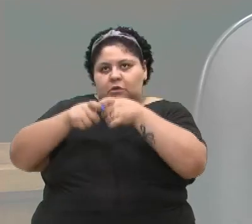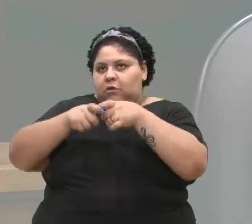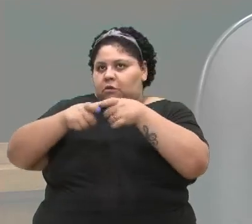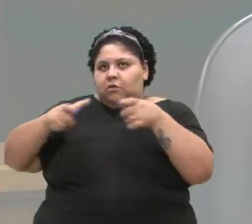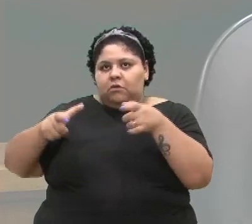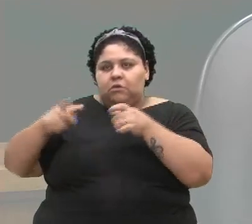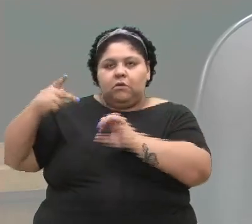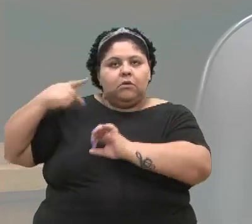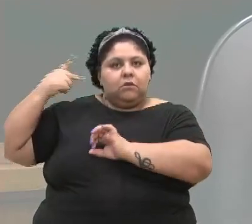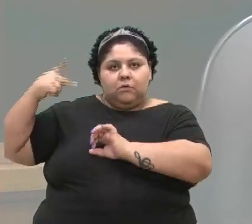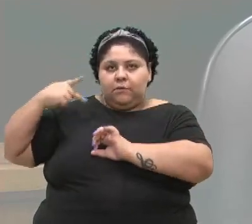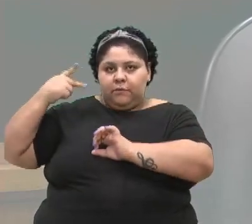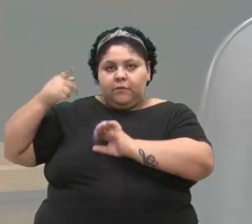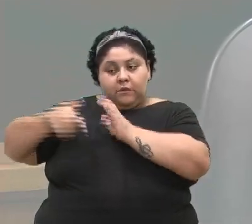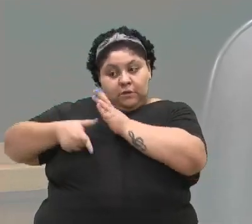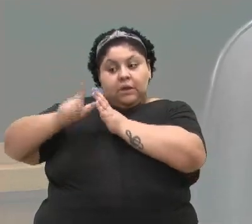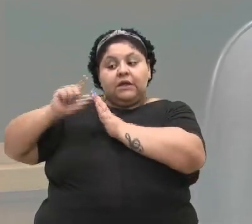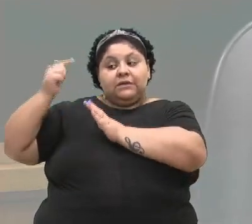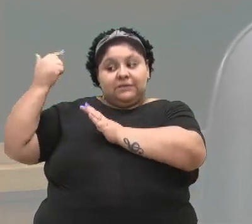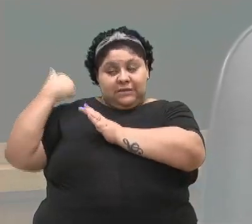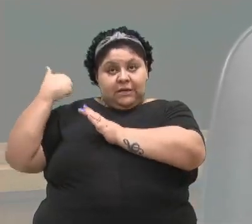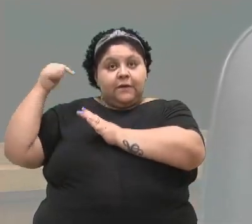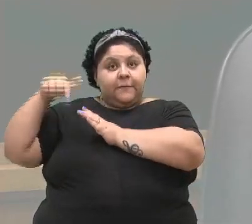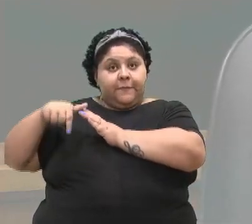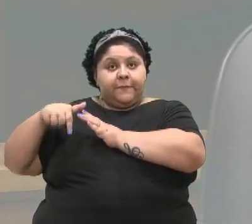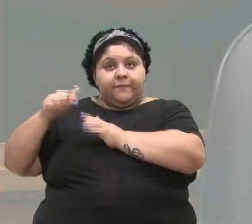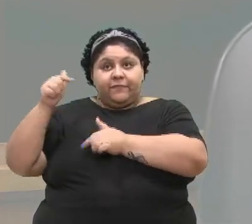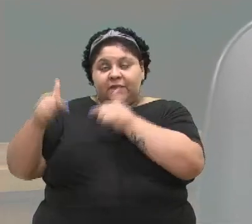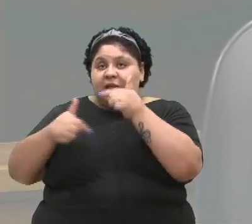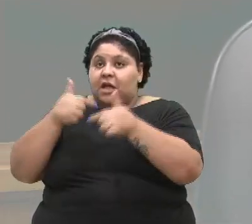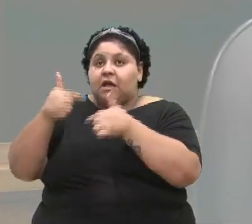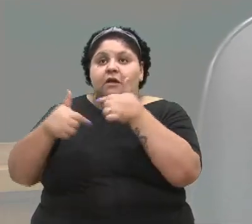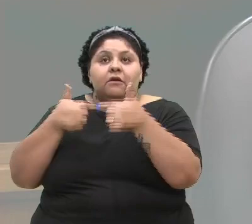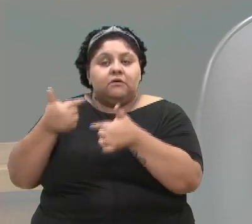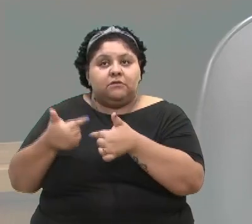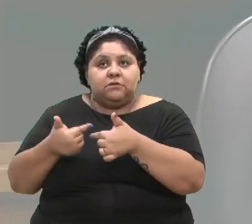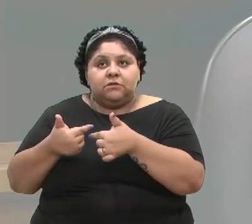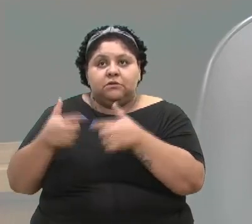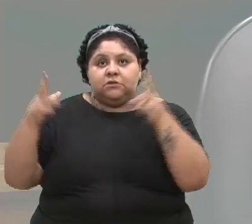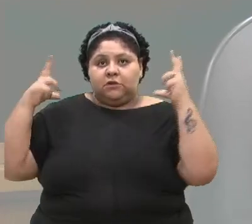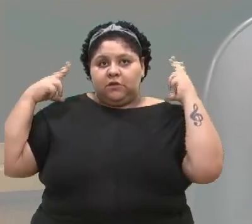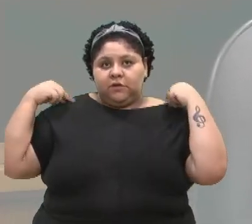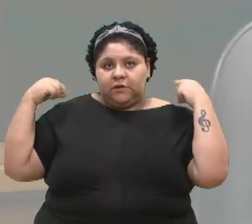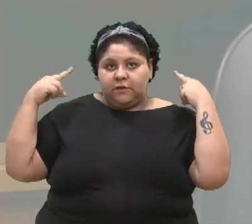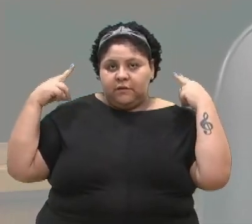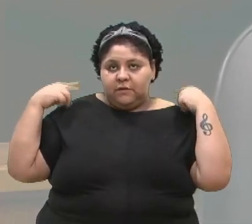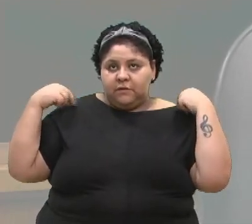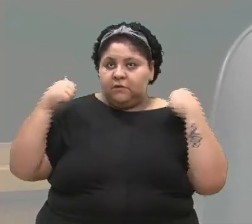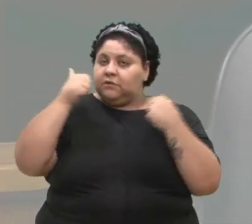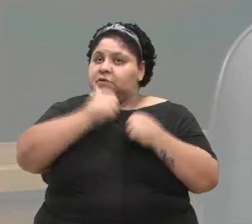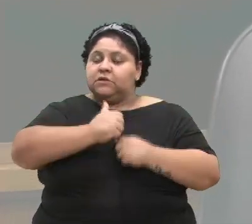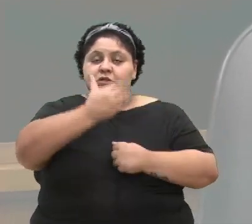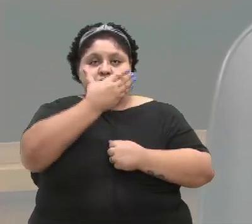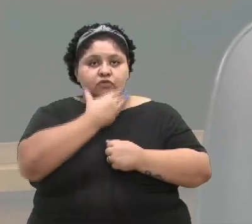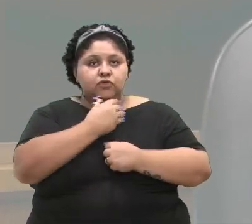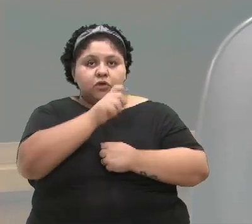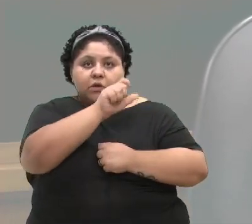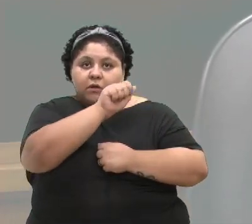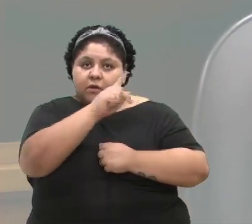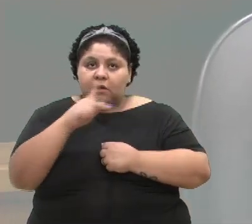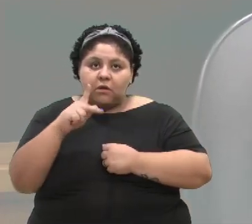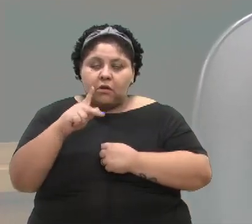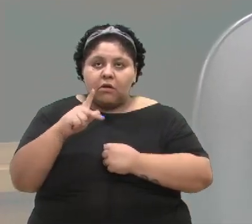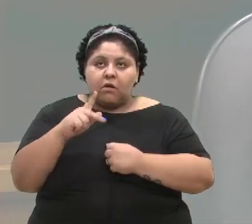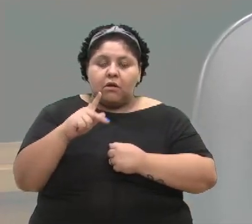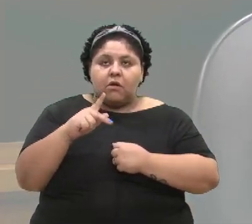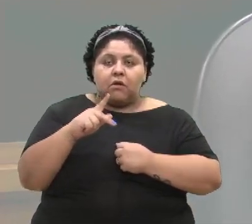dos vereadores que me antecederam aqui, que o trabalho dos motoristas, das motoristas dos aplicativos é um